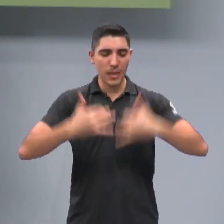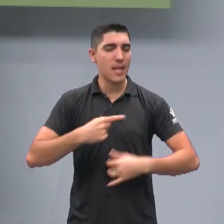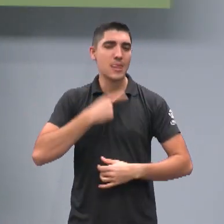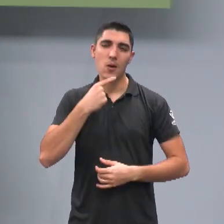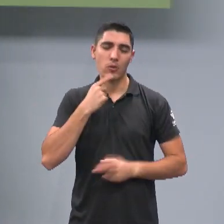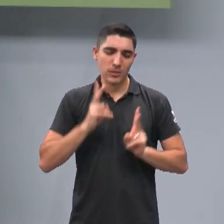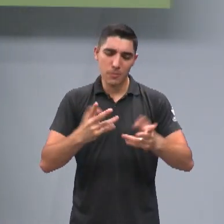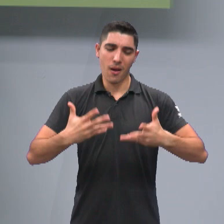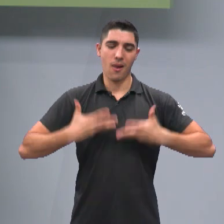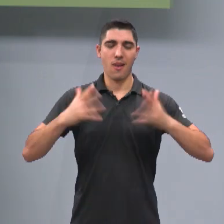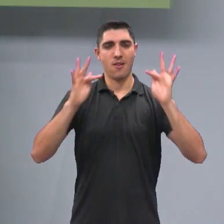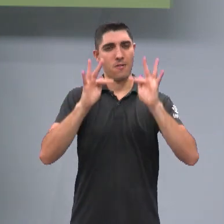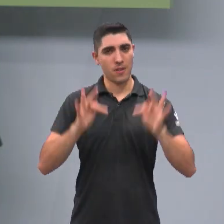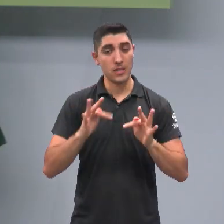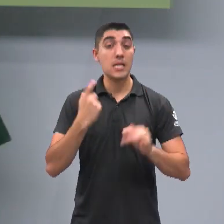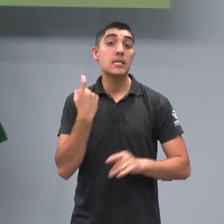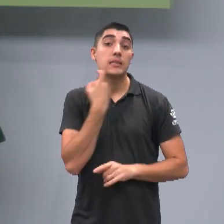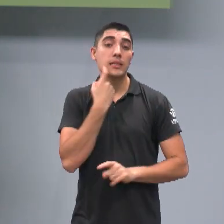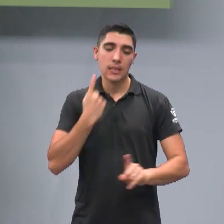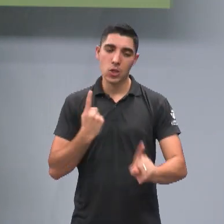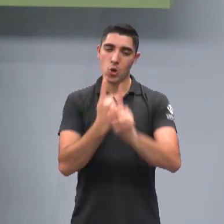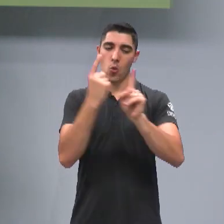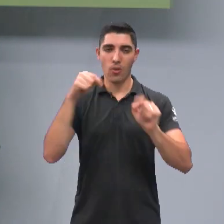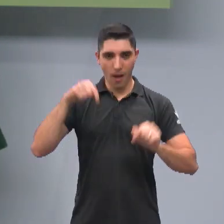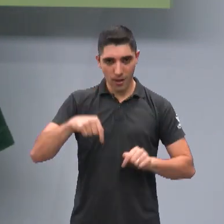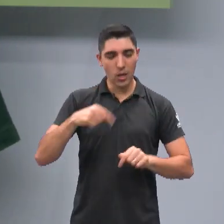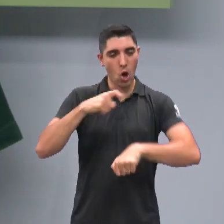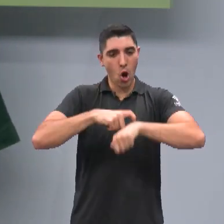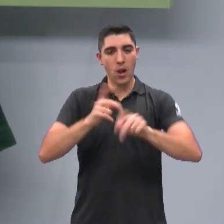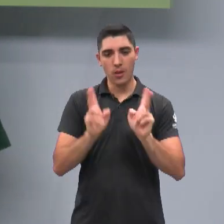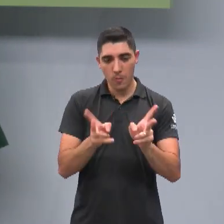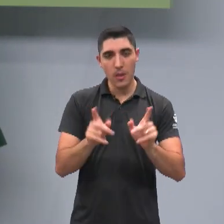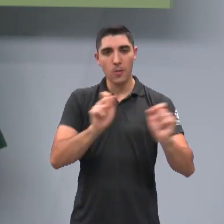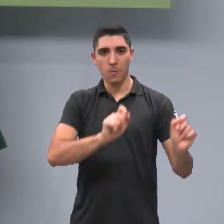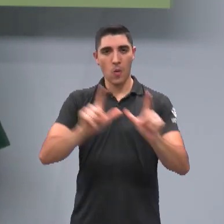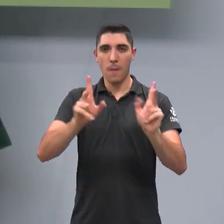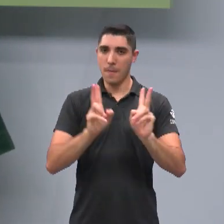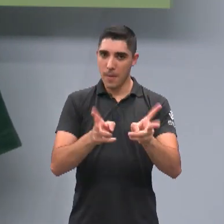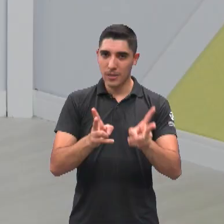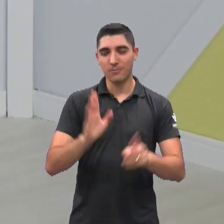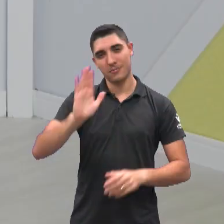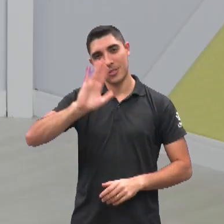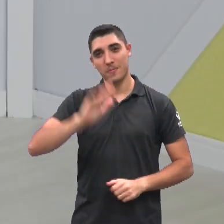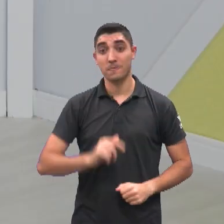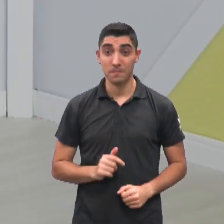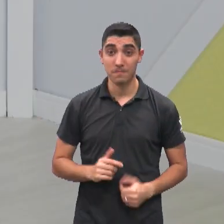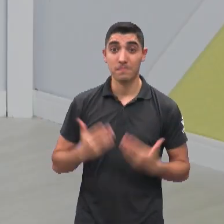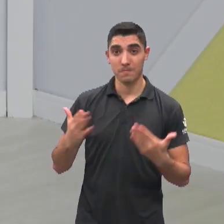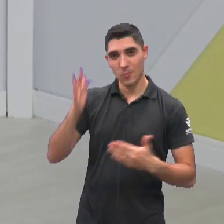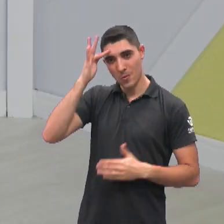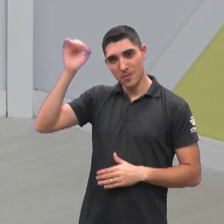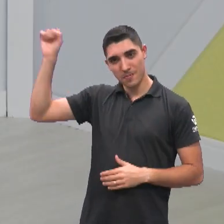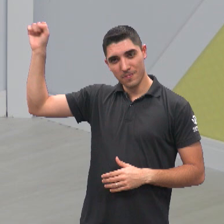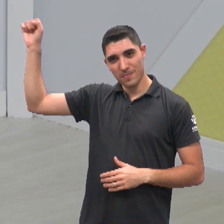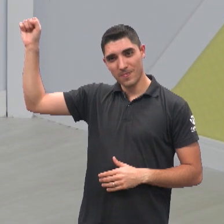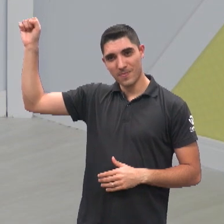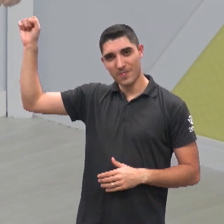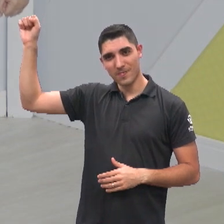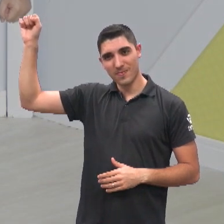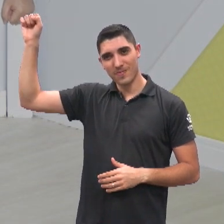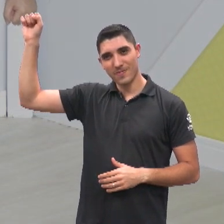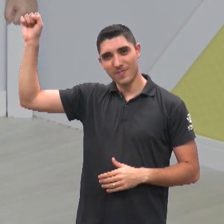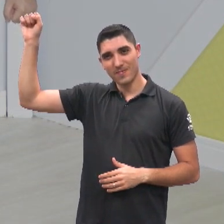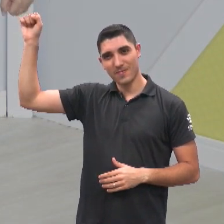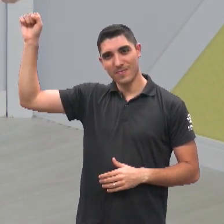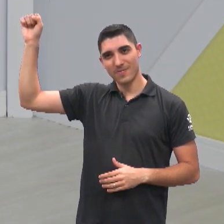Hora do Esporte. Sexta-feira estaremos no mesmo horário, no mesmo canal. E é isso. Tchau. Valeu, valeu. Luizão, aquele abraço pra você,